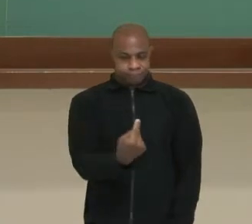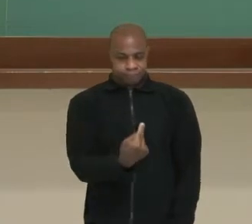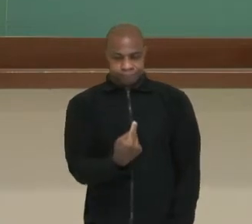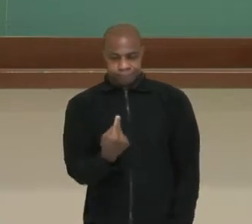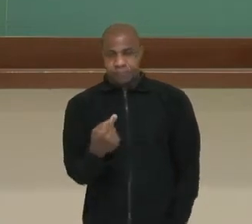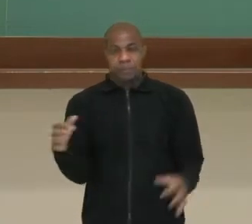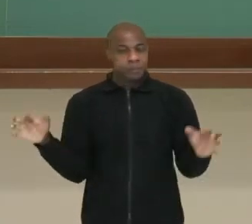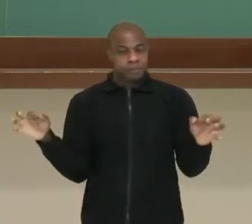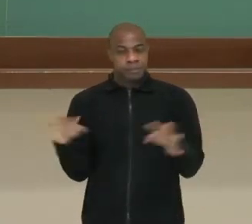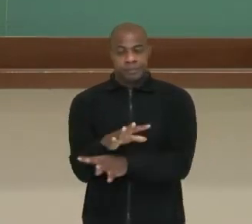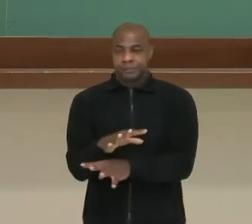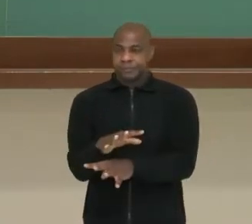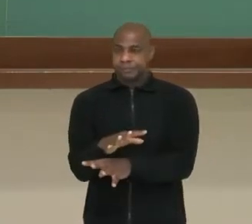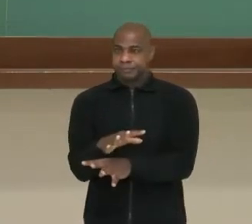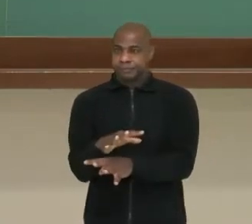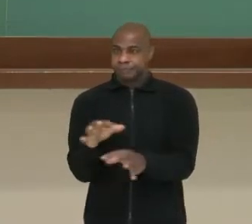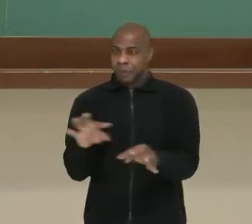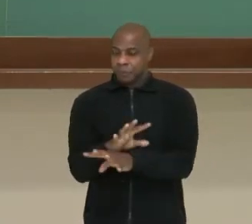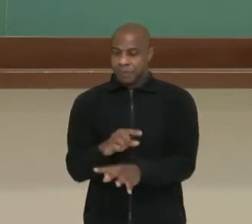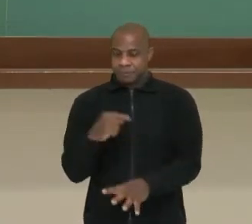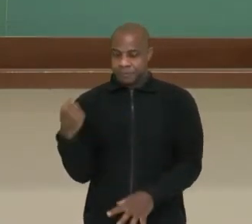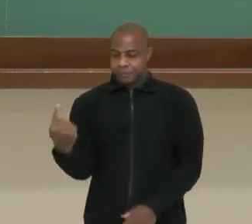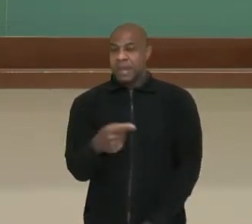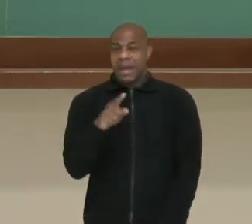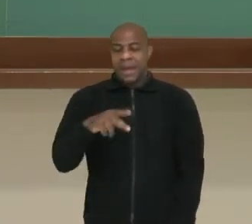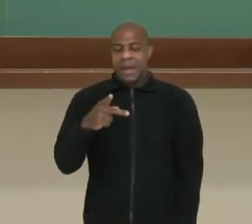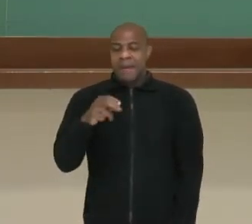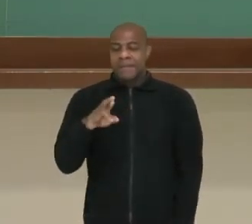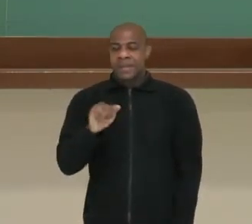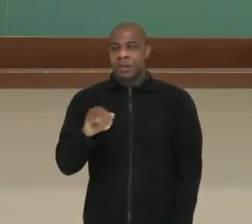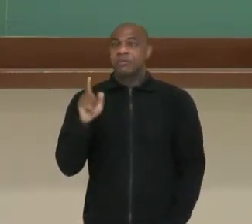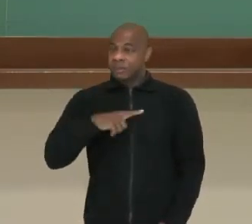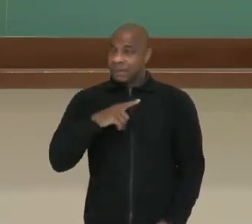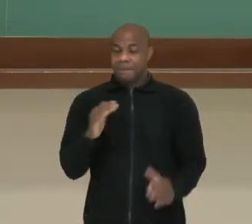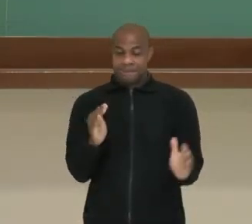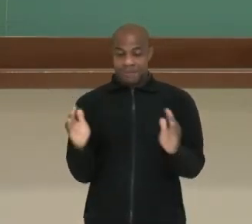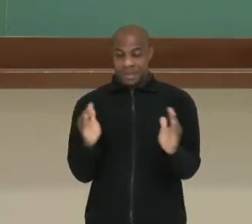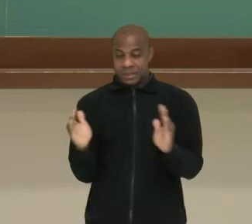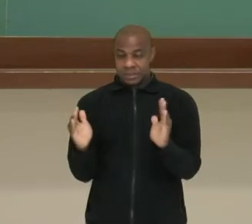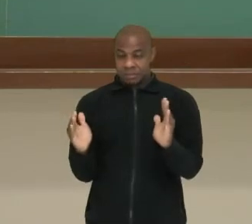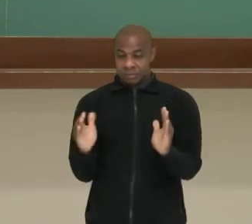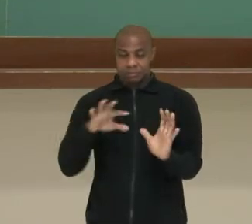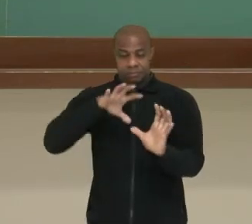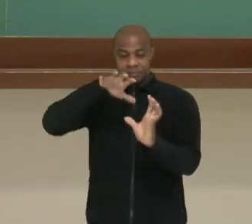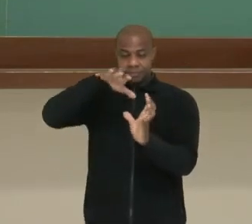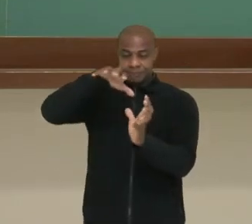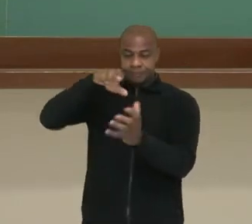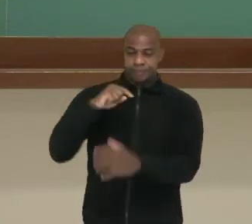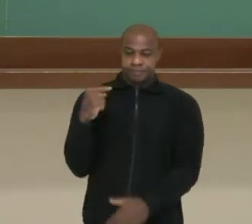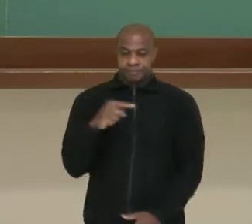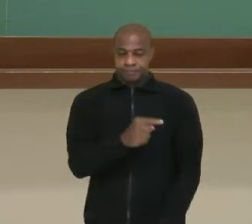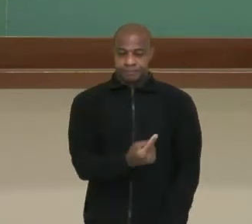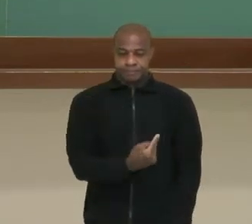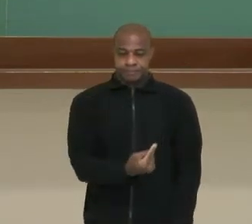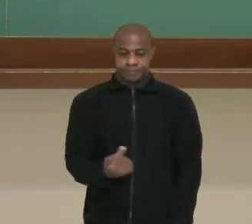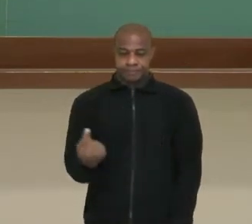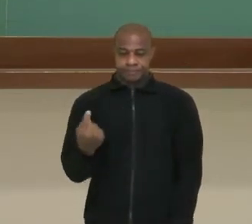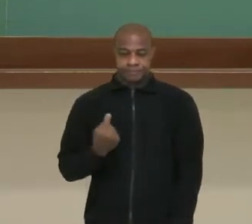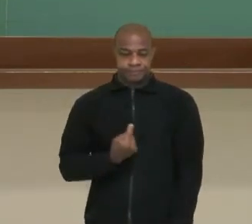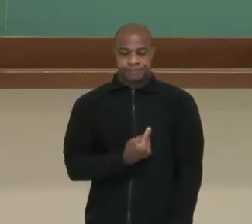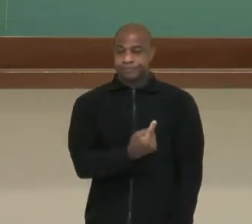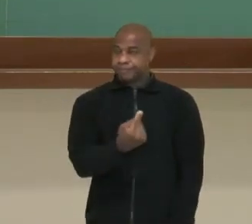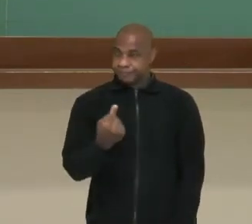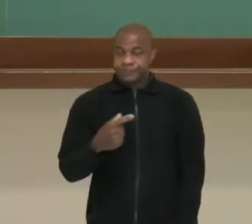um ciclo. Então, isso é periódico, tem período. E não esqueça, cara estudante, período é o tempo de um